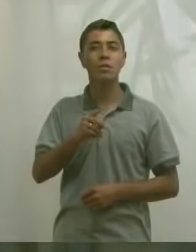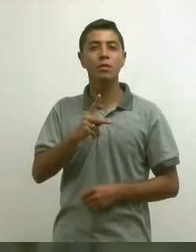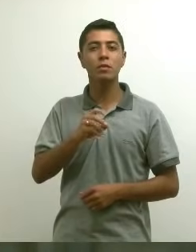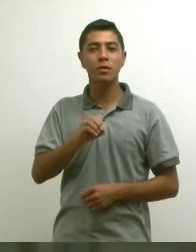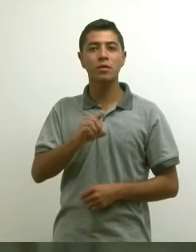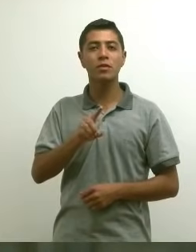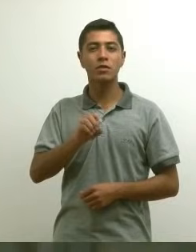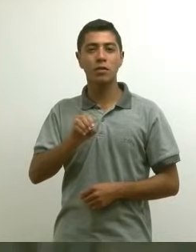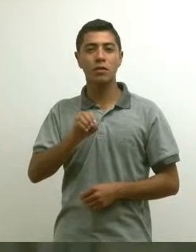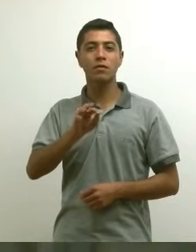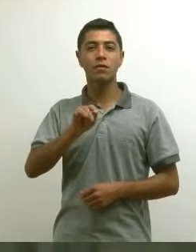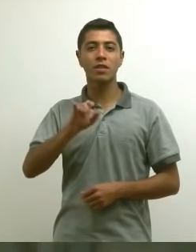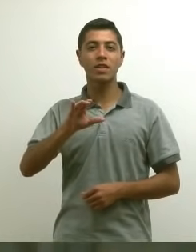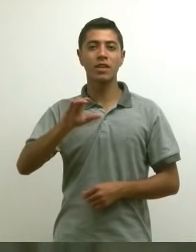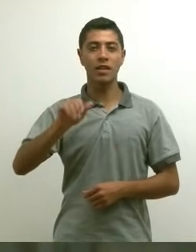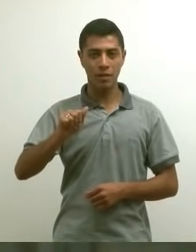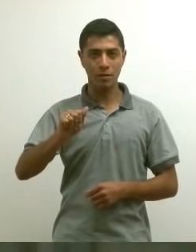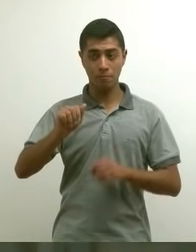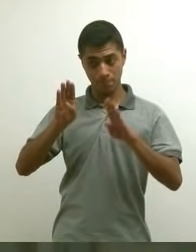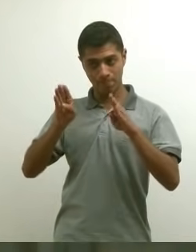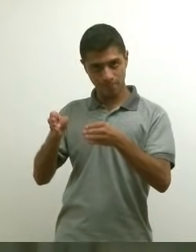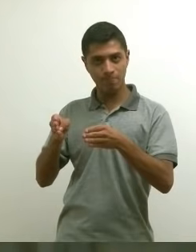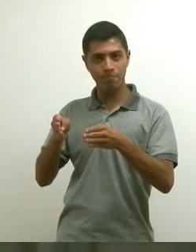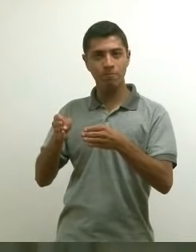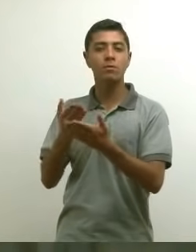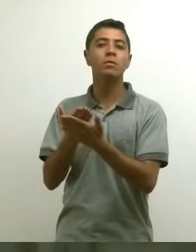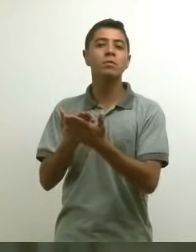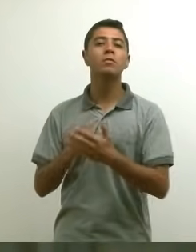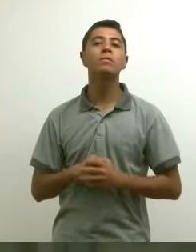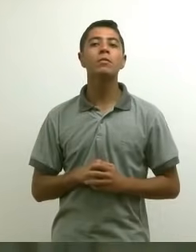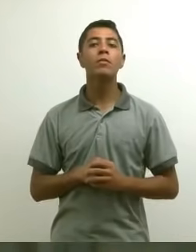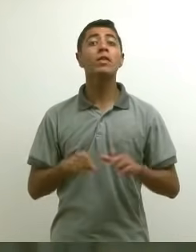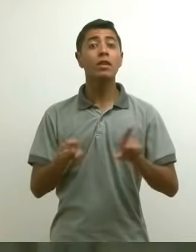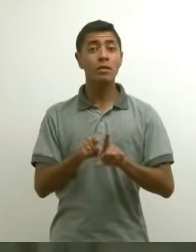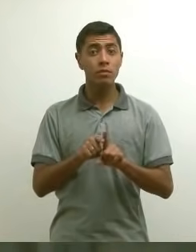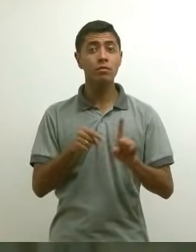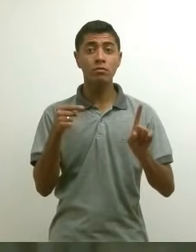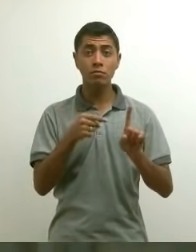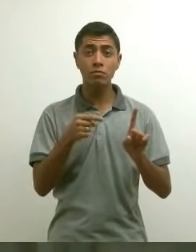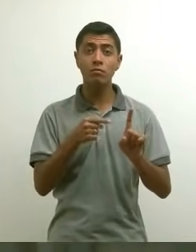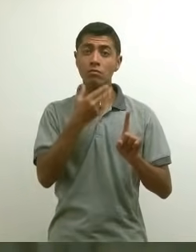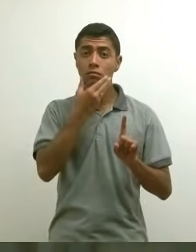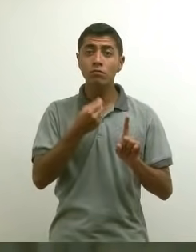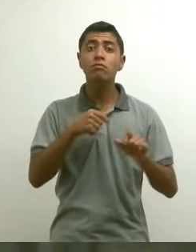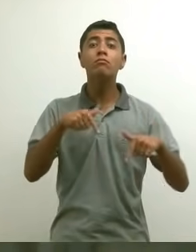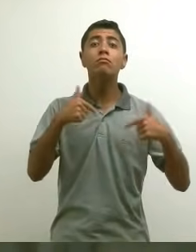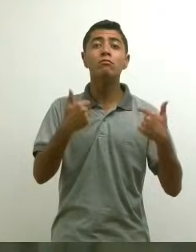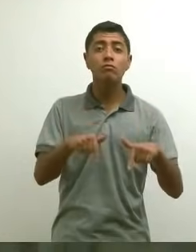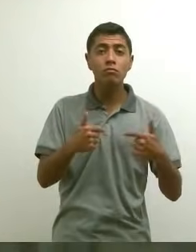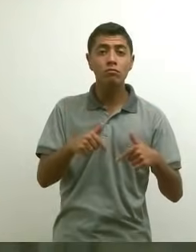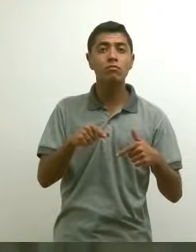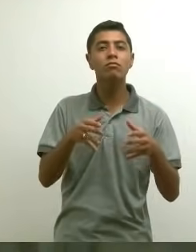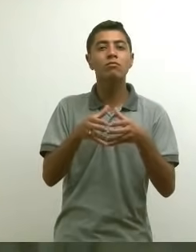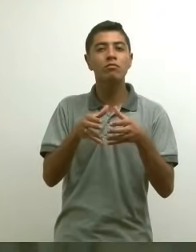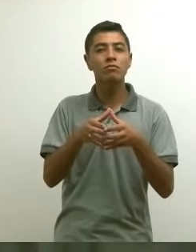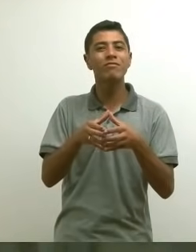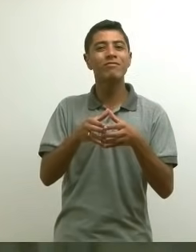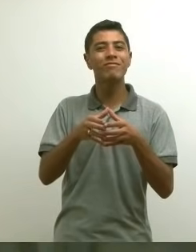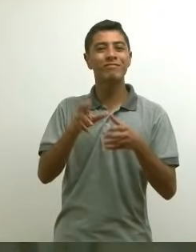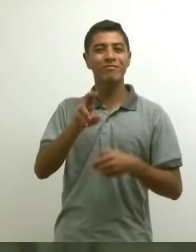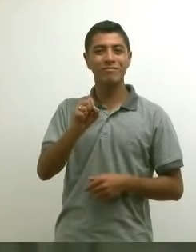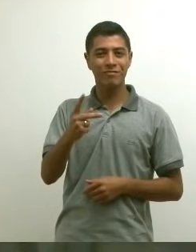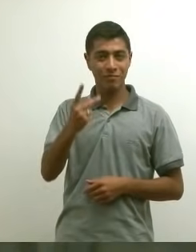comitê de genética da sociedade de pediatria de são paulo e coordena o ambulatório de antroposofia saúde que